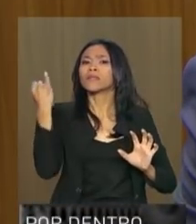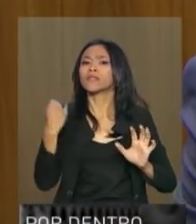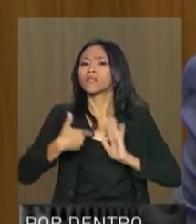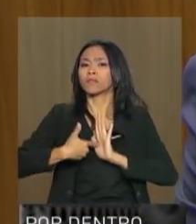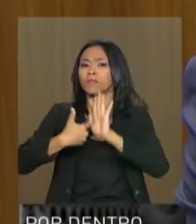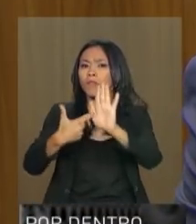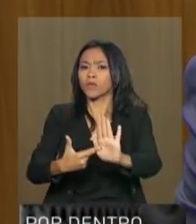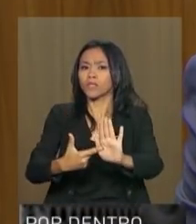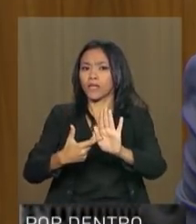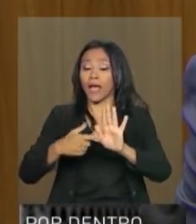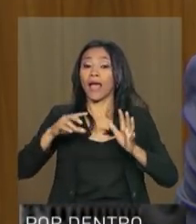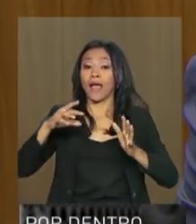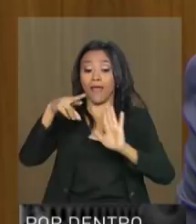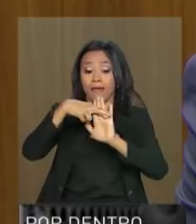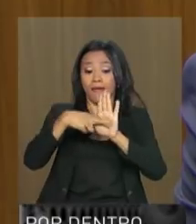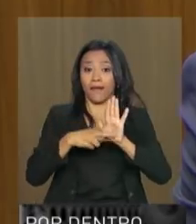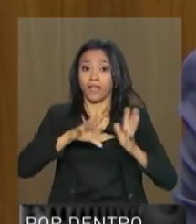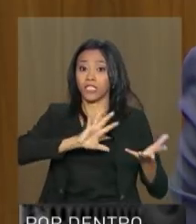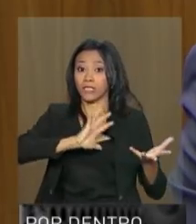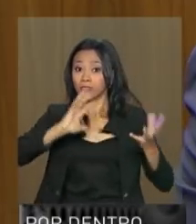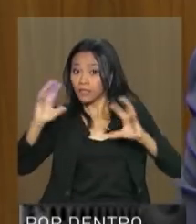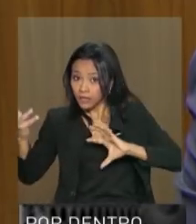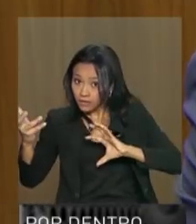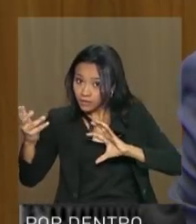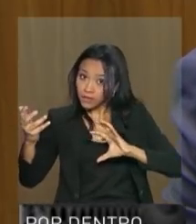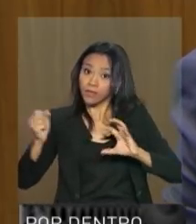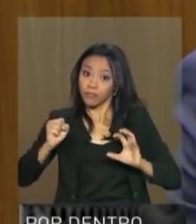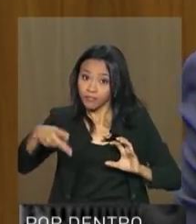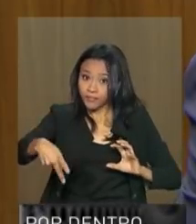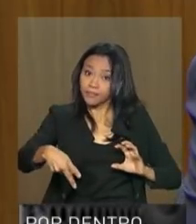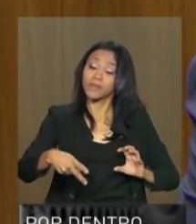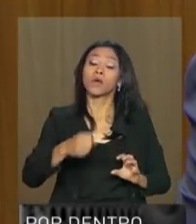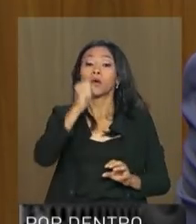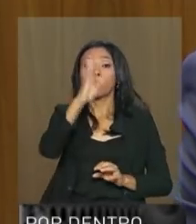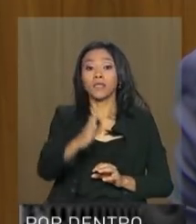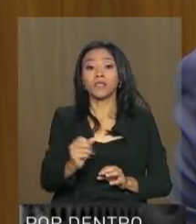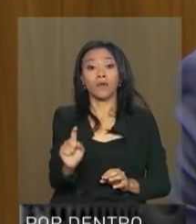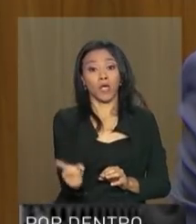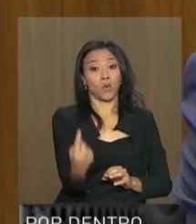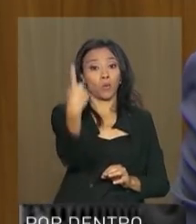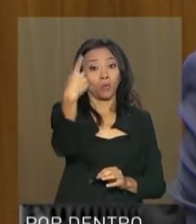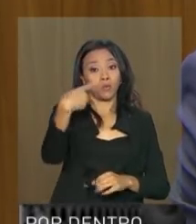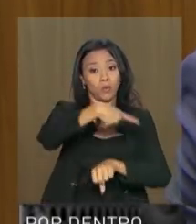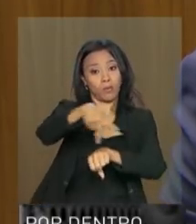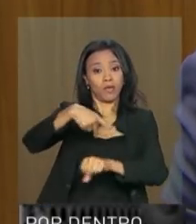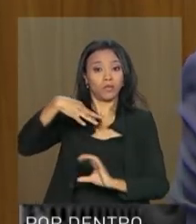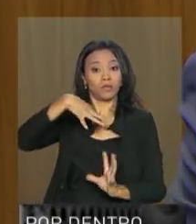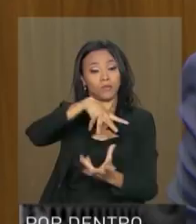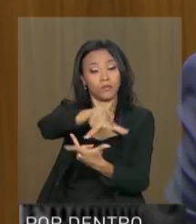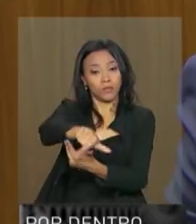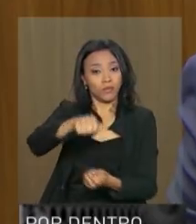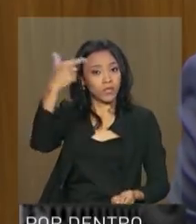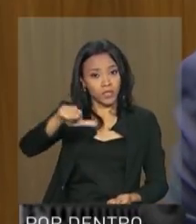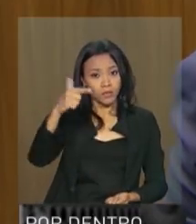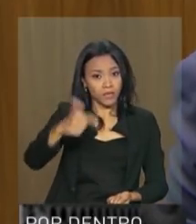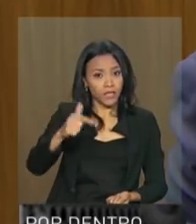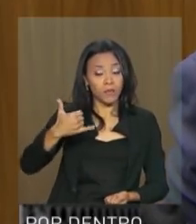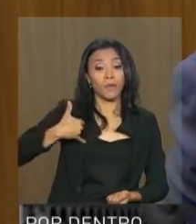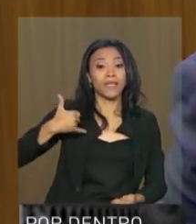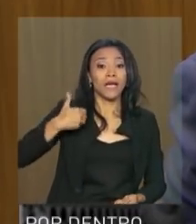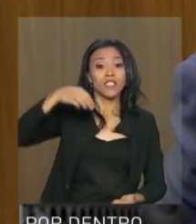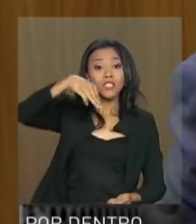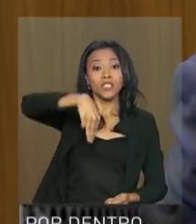fala em regra de transição da previdência? O Brasil é um dos únicos países do mundo em que não há uma idade mínima para